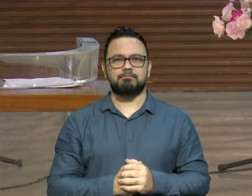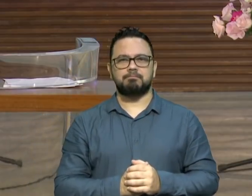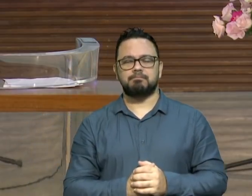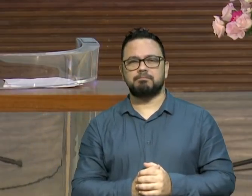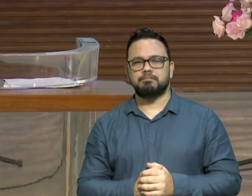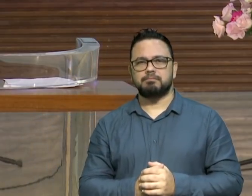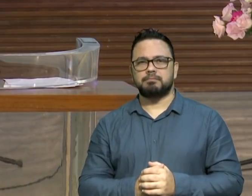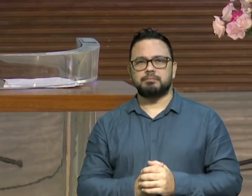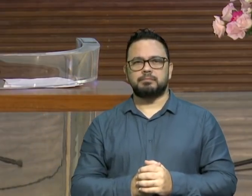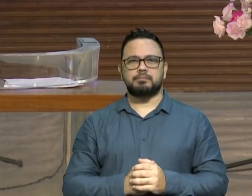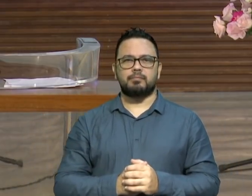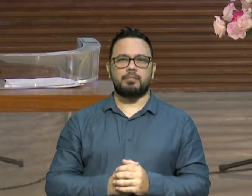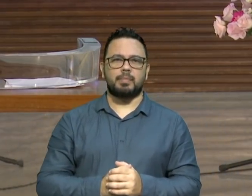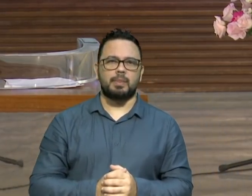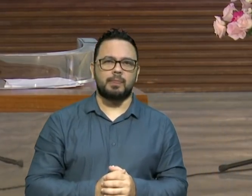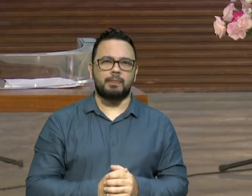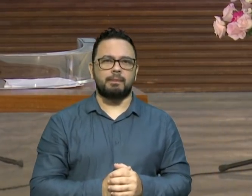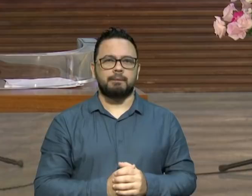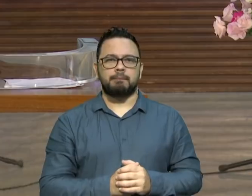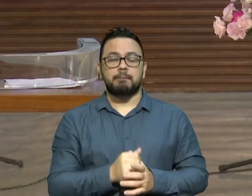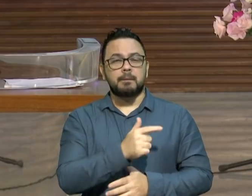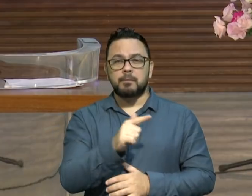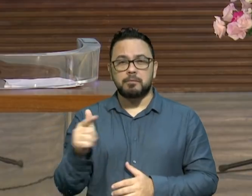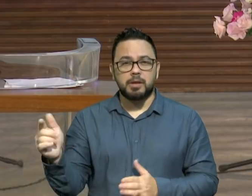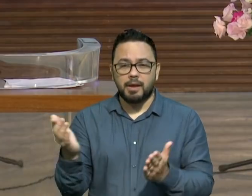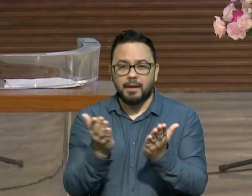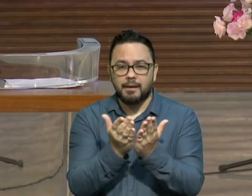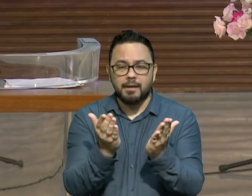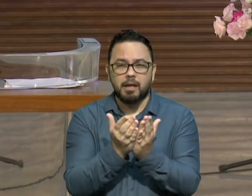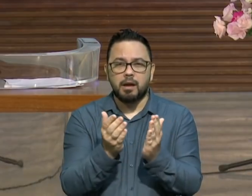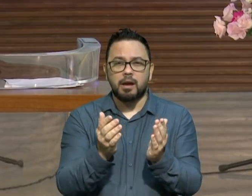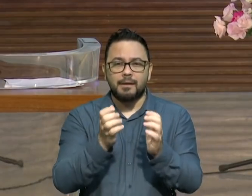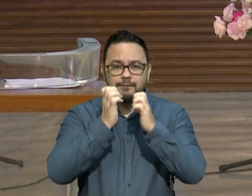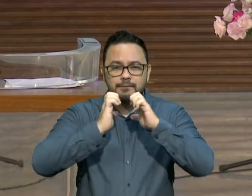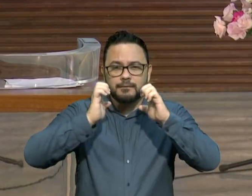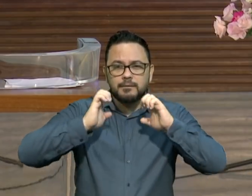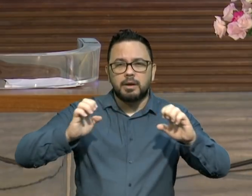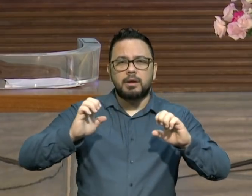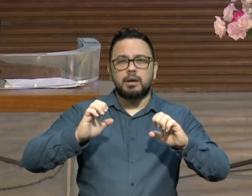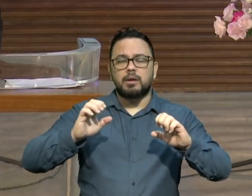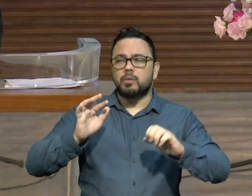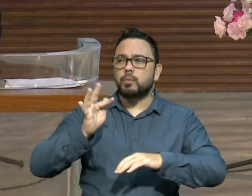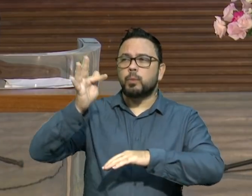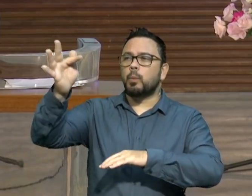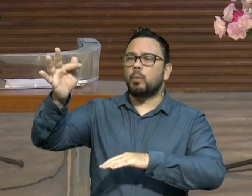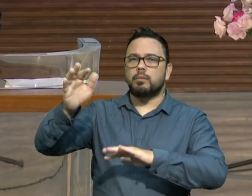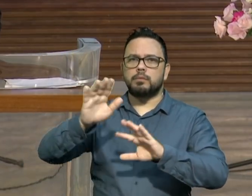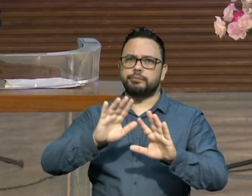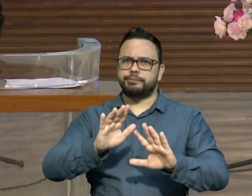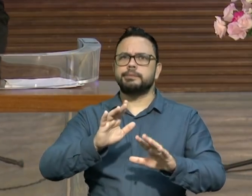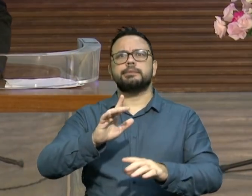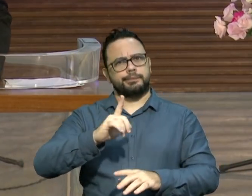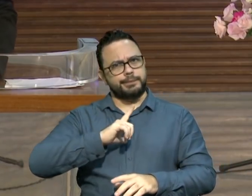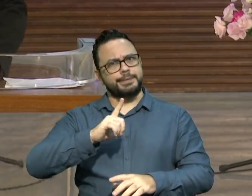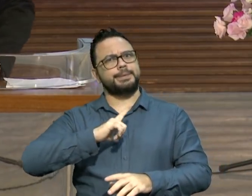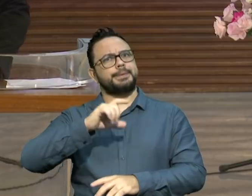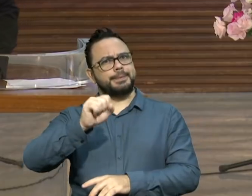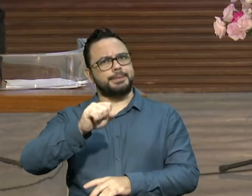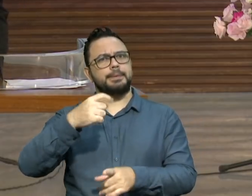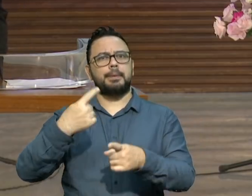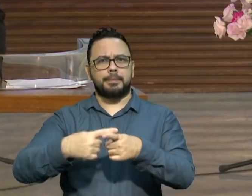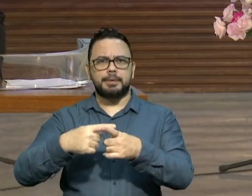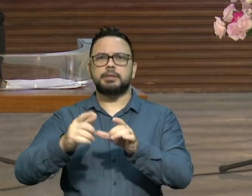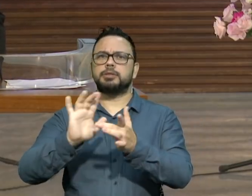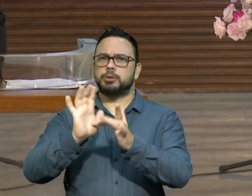diz Paulo não existe evangelho diz ele não existe Glória Futura é mas graças a Deus que existe porque